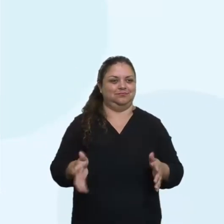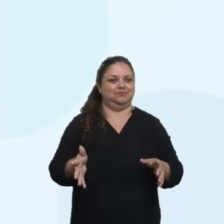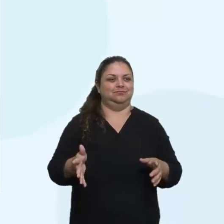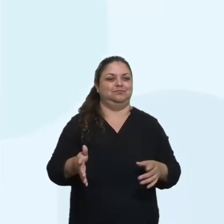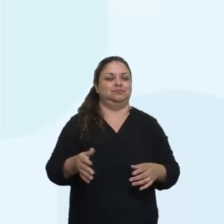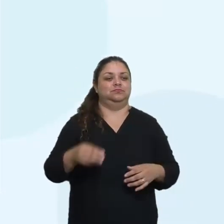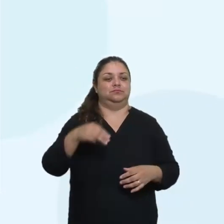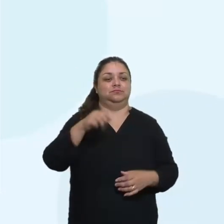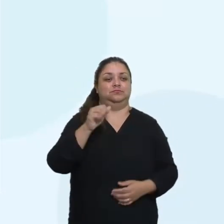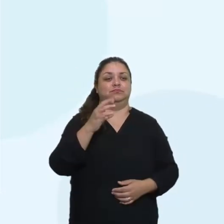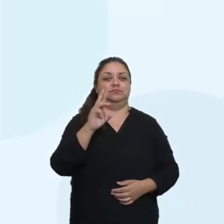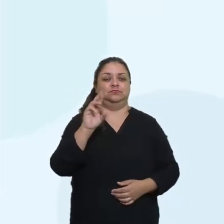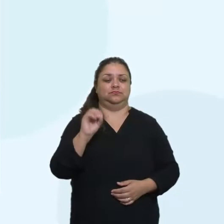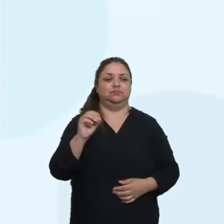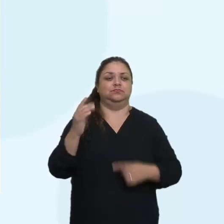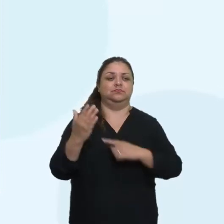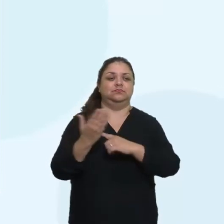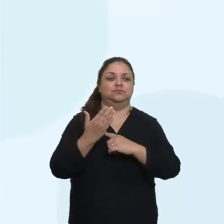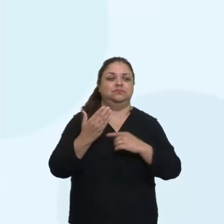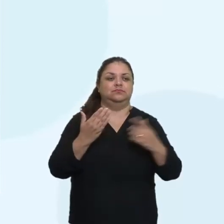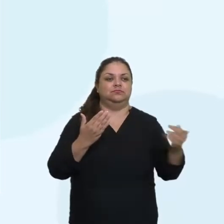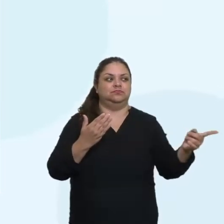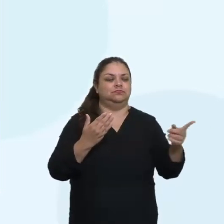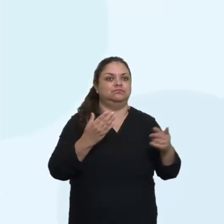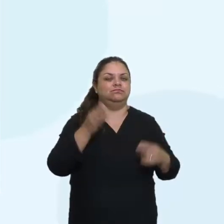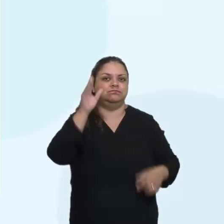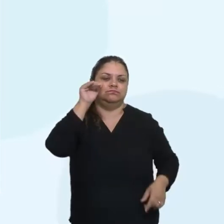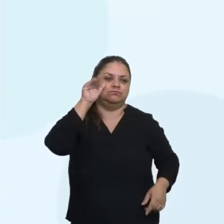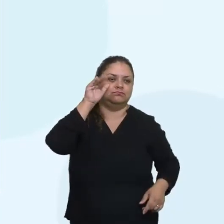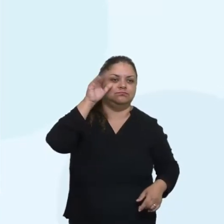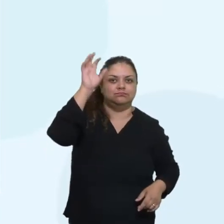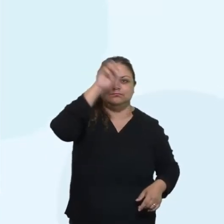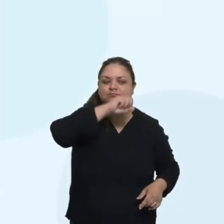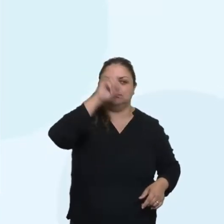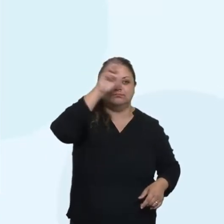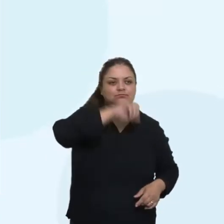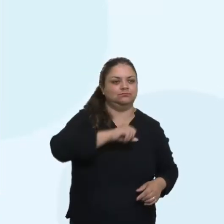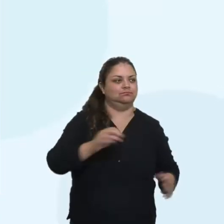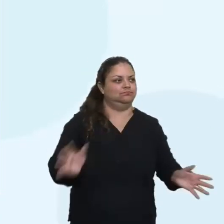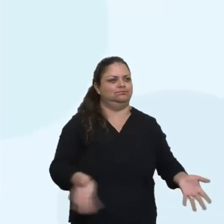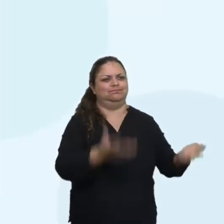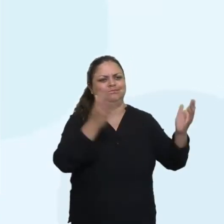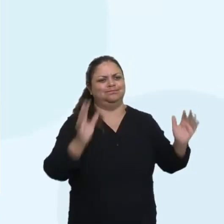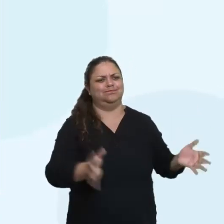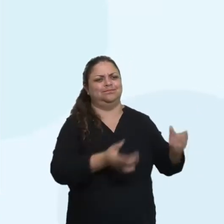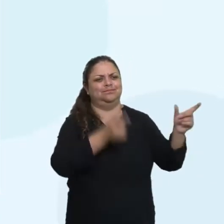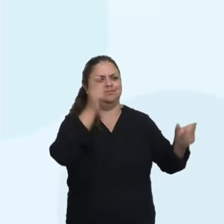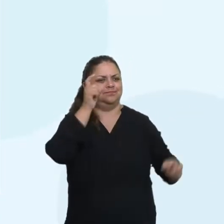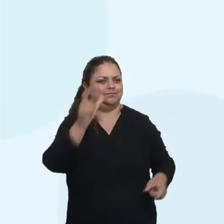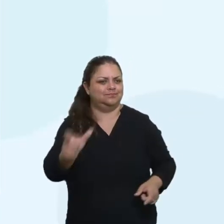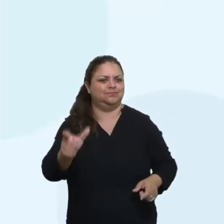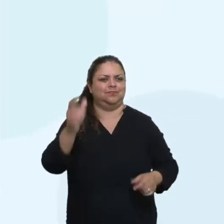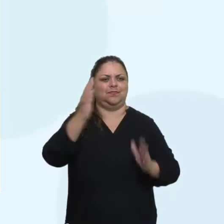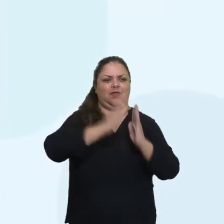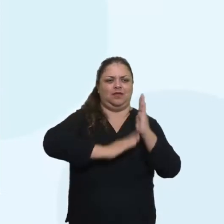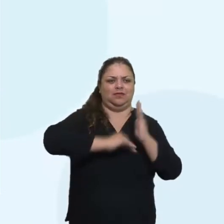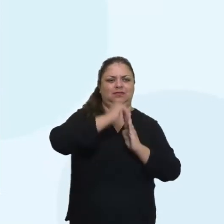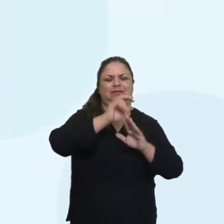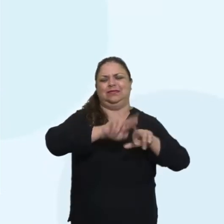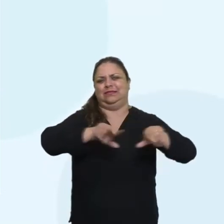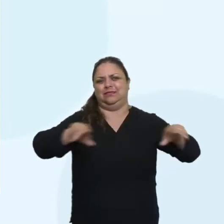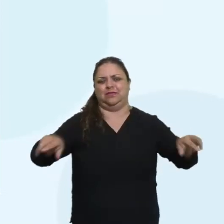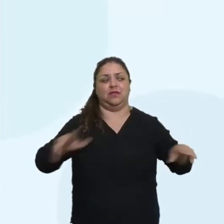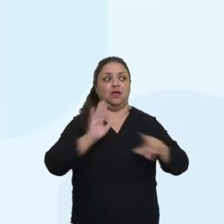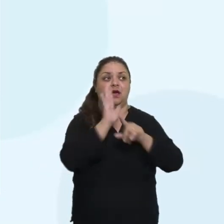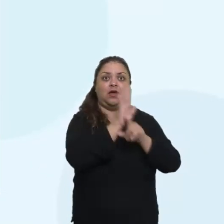competência da abertura ao novo né curiosidade que aprender imaginação criativa interesse artístico ela ajuda né a